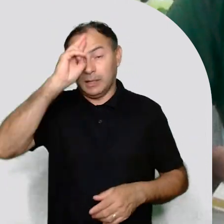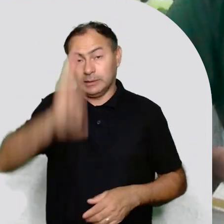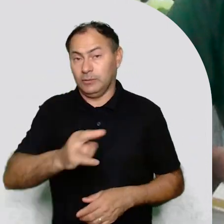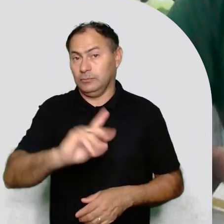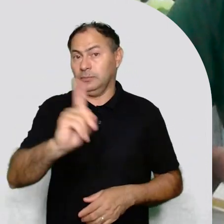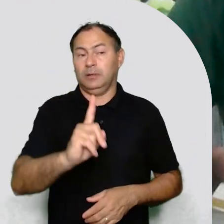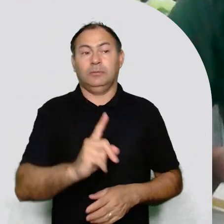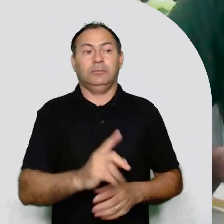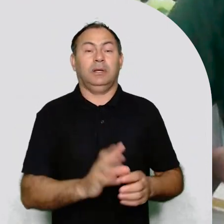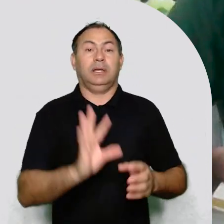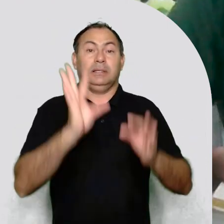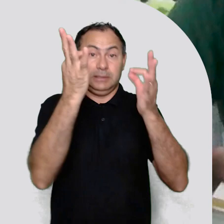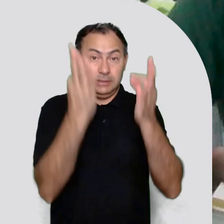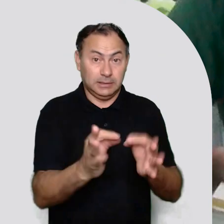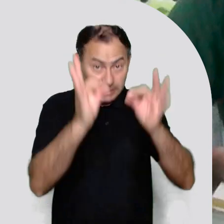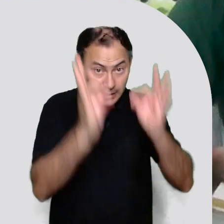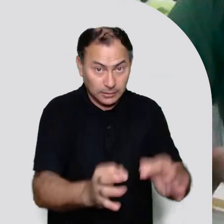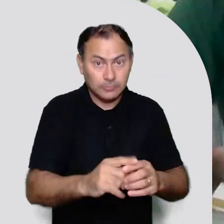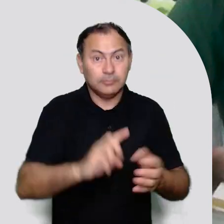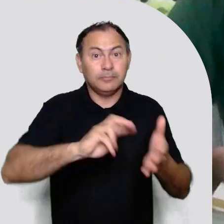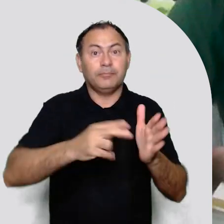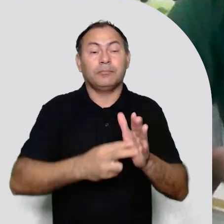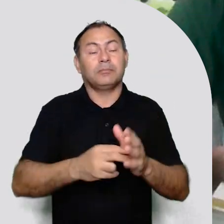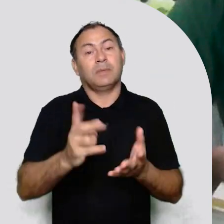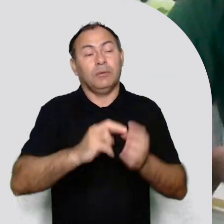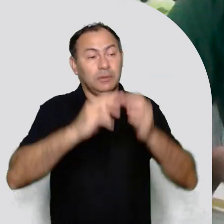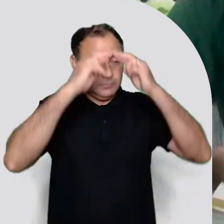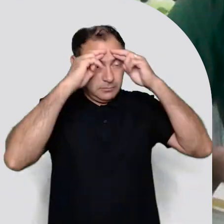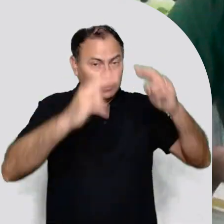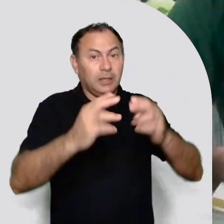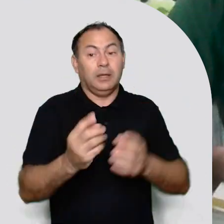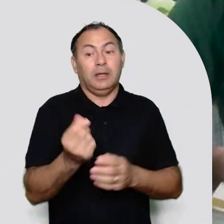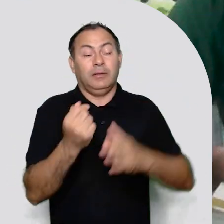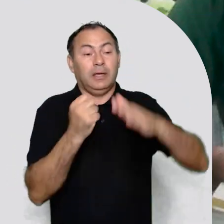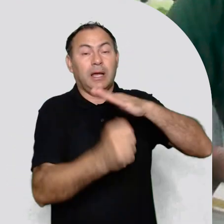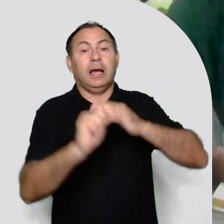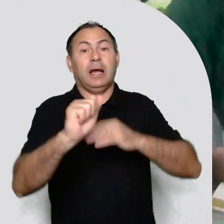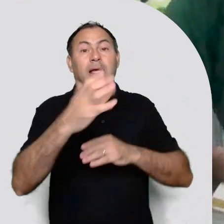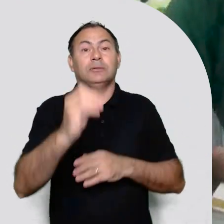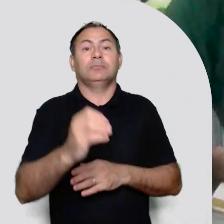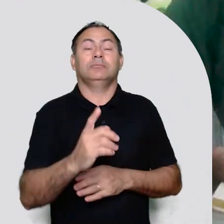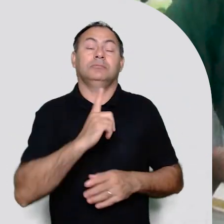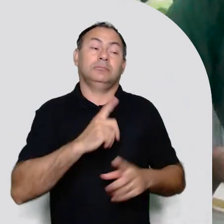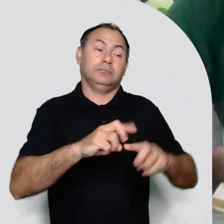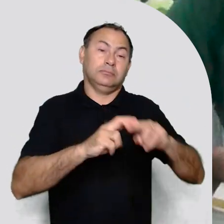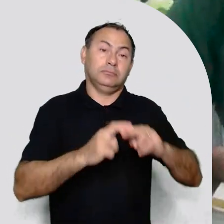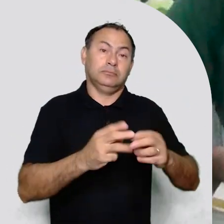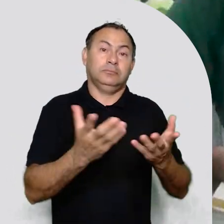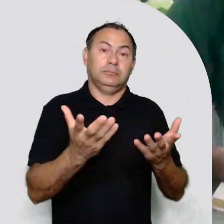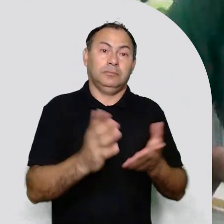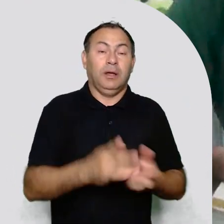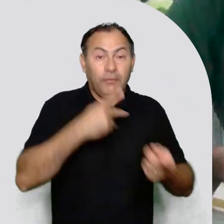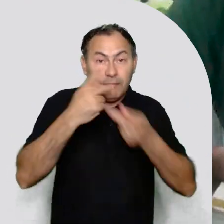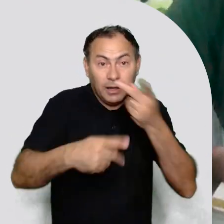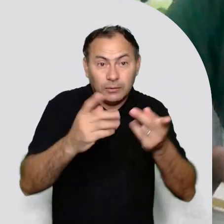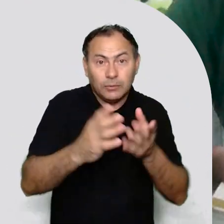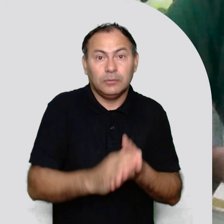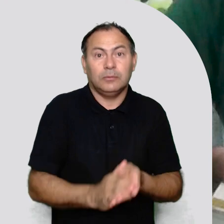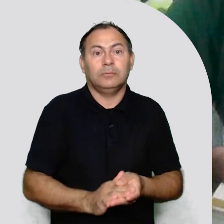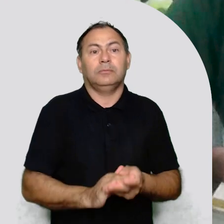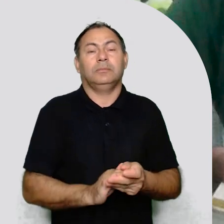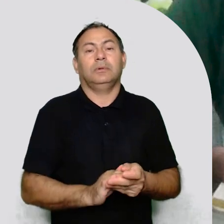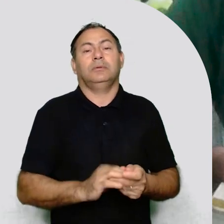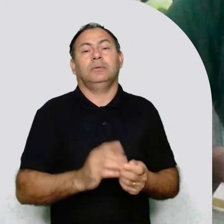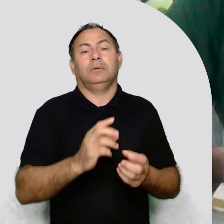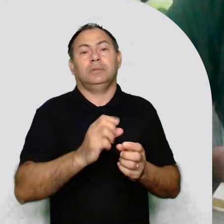isso não é válida. Isso significa que não é moralmente apropriado investir em ações pecaminosas, como Augusto citou, né, o